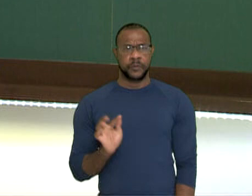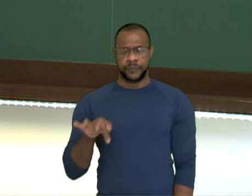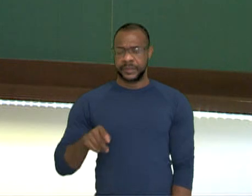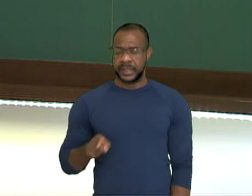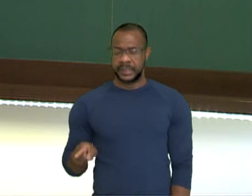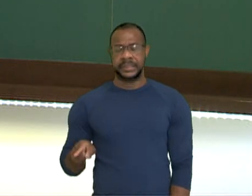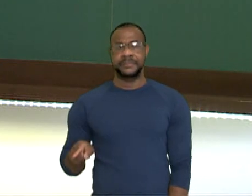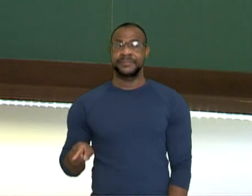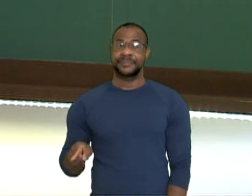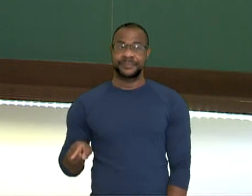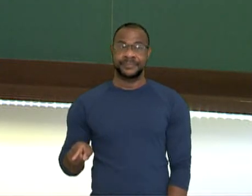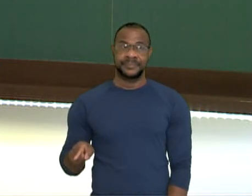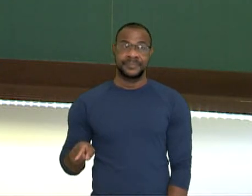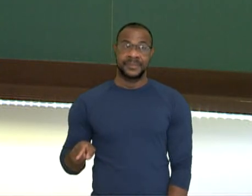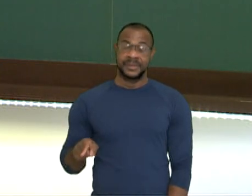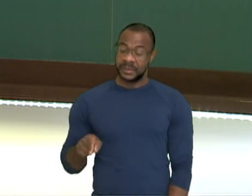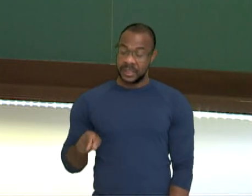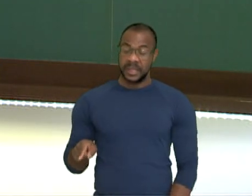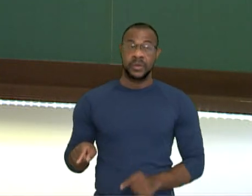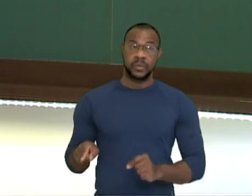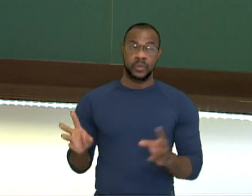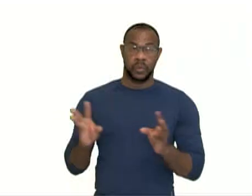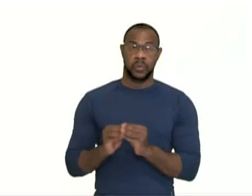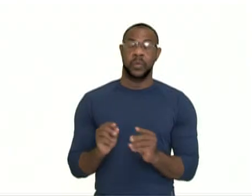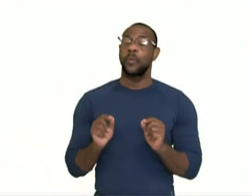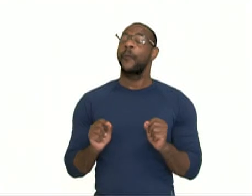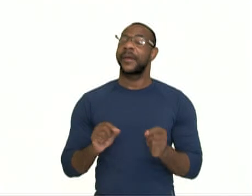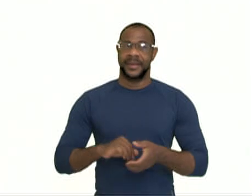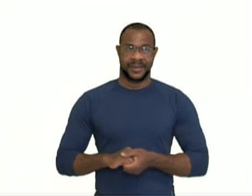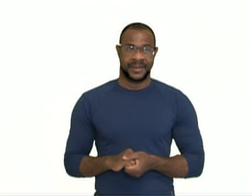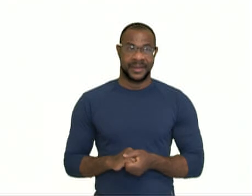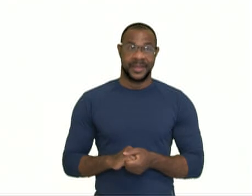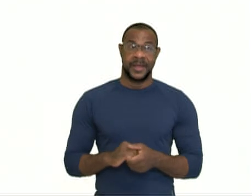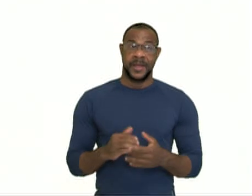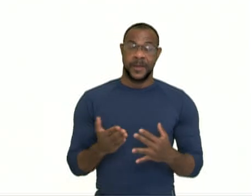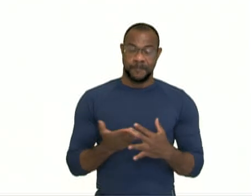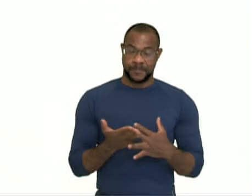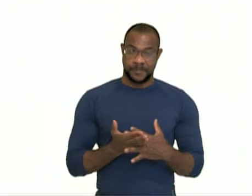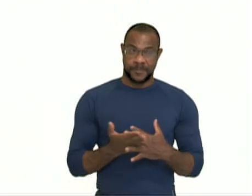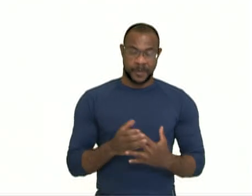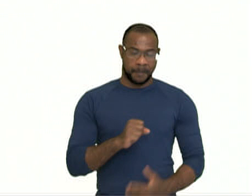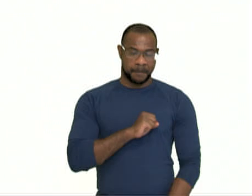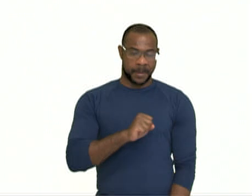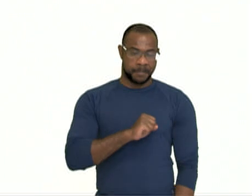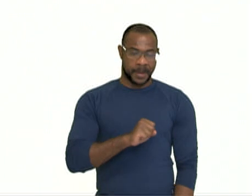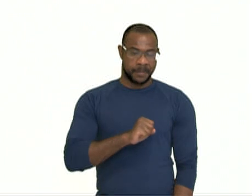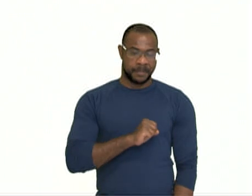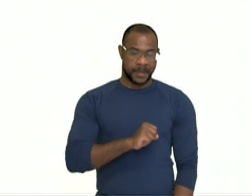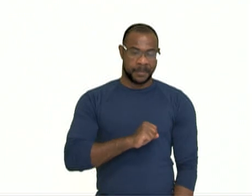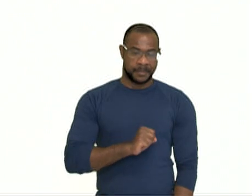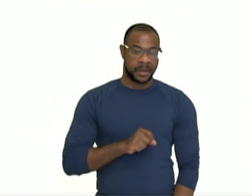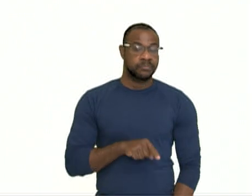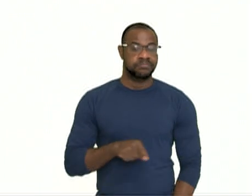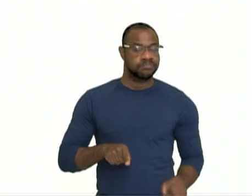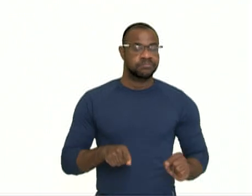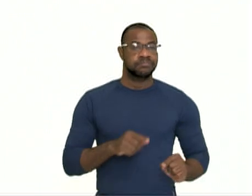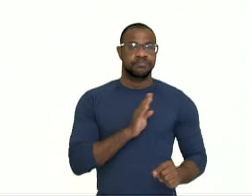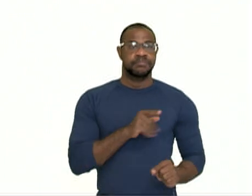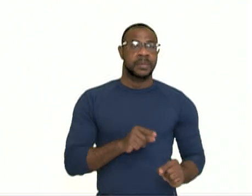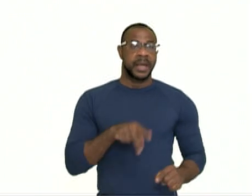finaliza, tá? Então, com isso eu concluo que o intervalo, né, de um batimento cardíaco é de